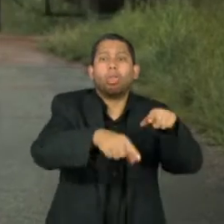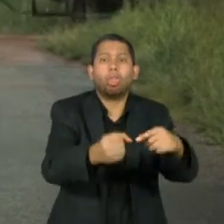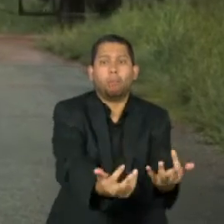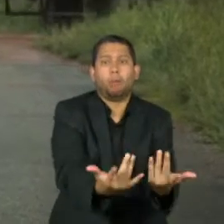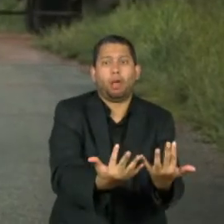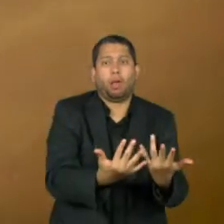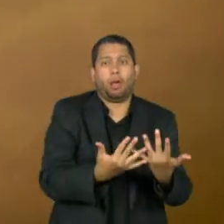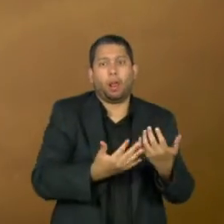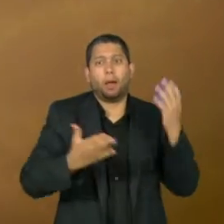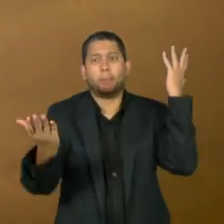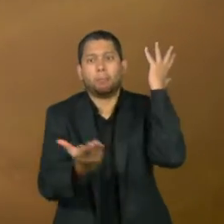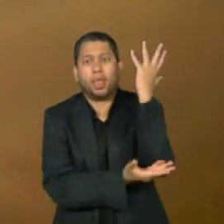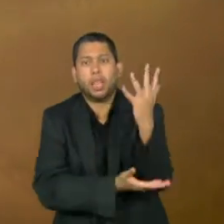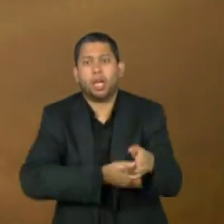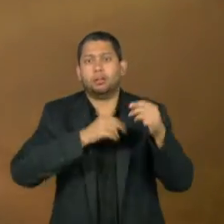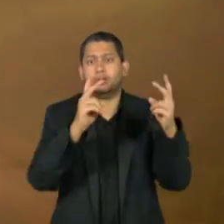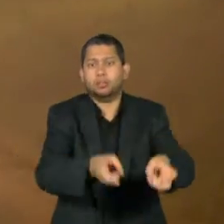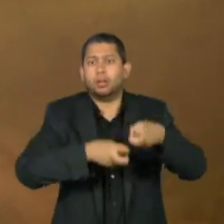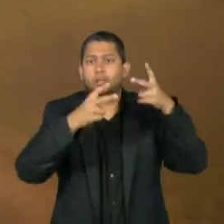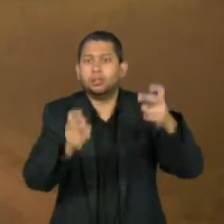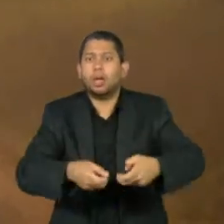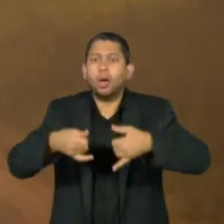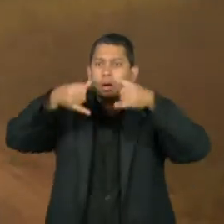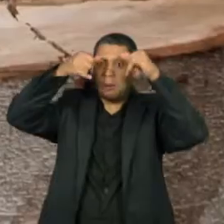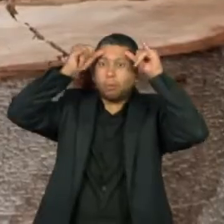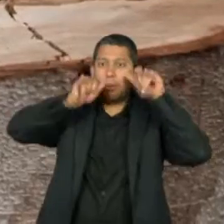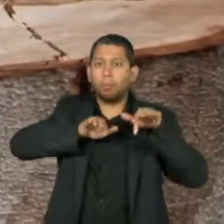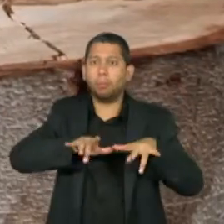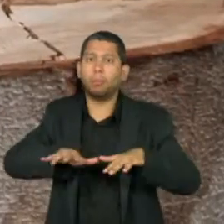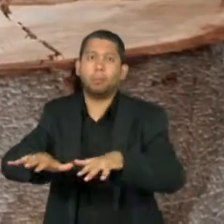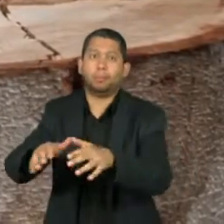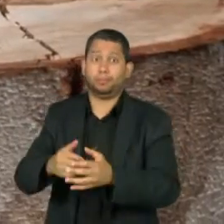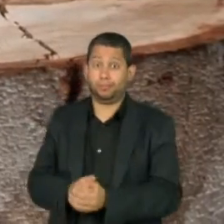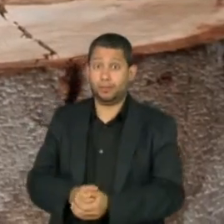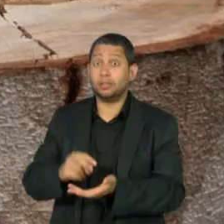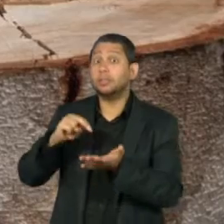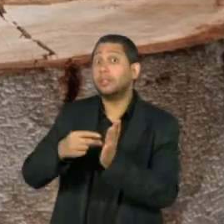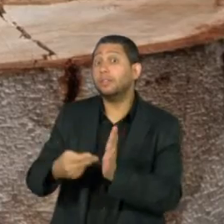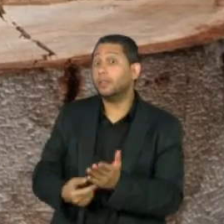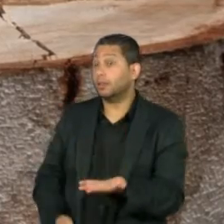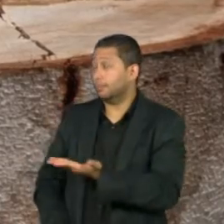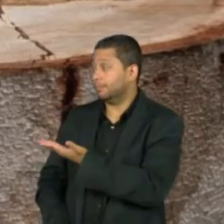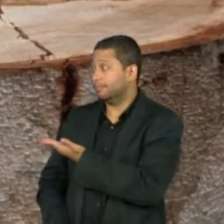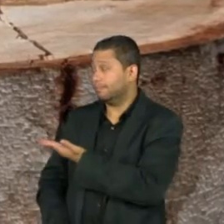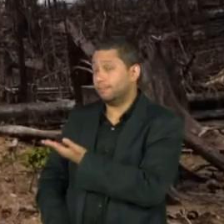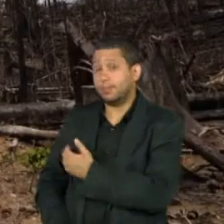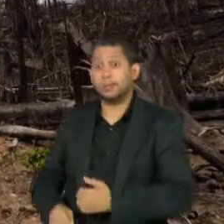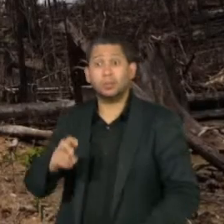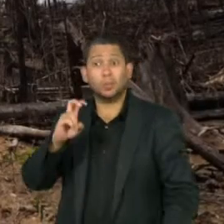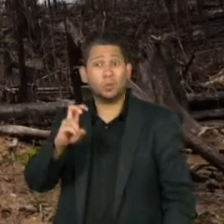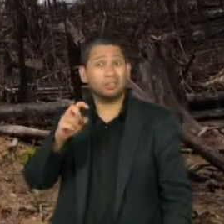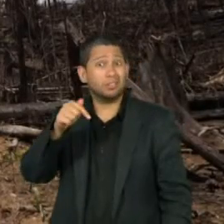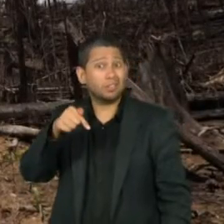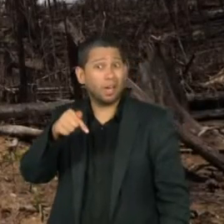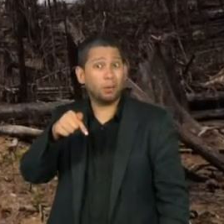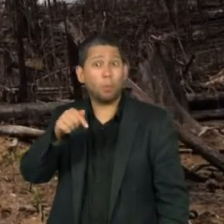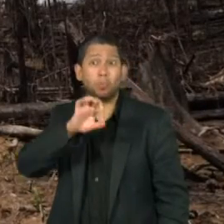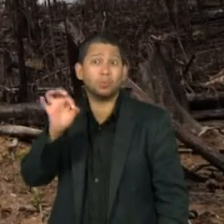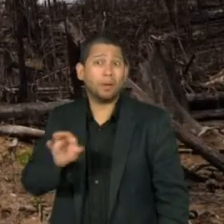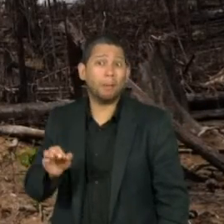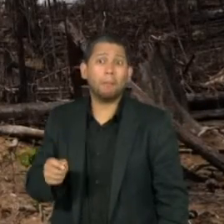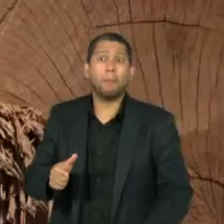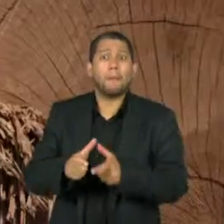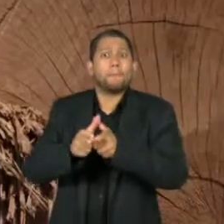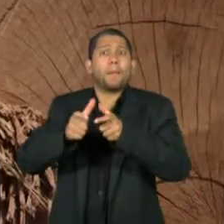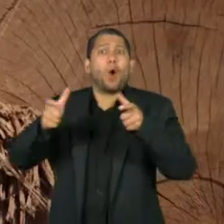de madeira. O resultado, segundo o levantamento do IPAM, é o aumento de quase 57% de desmatamento